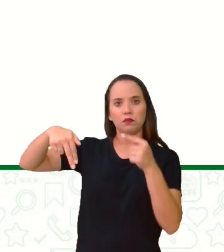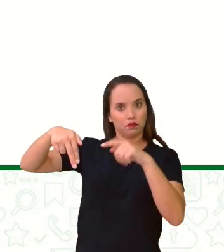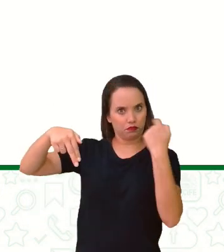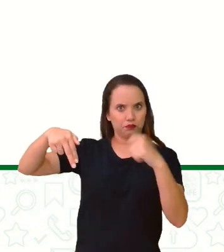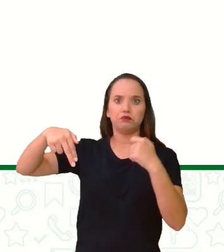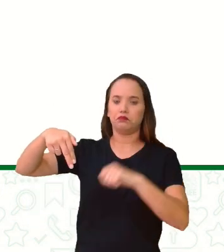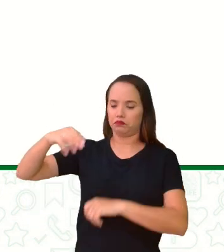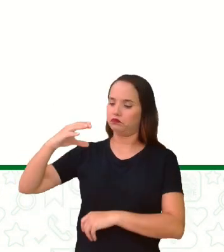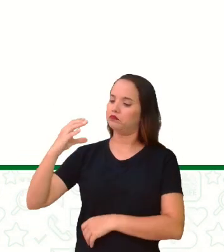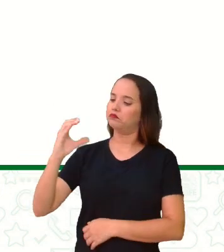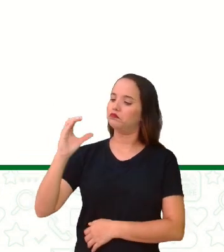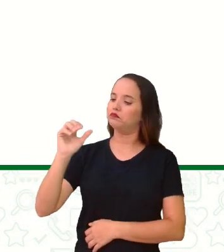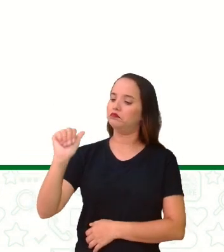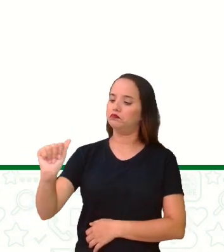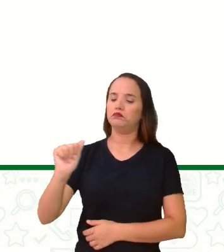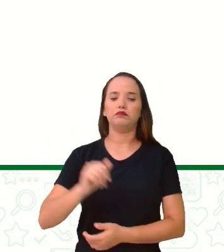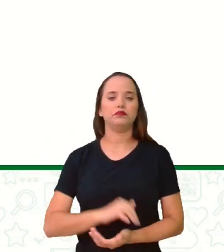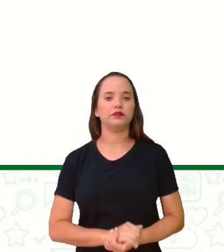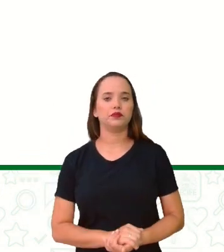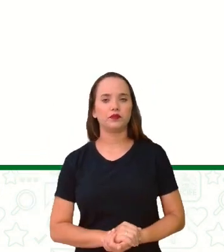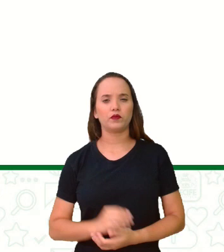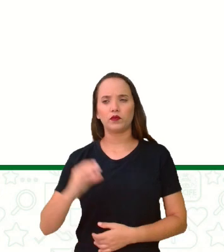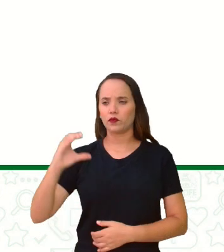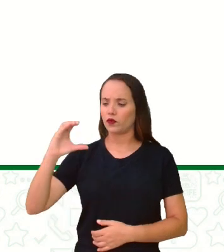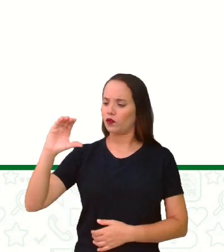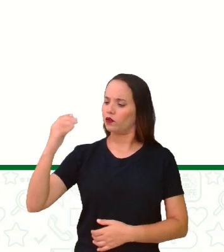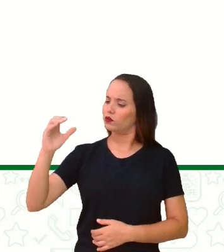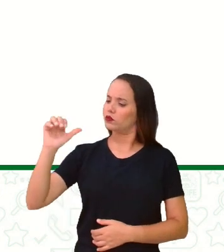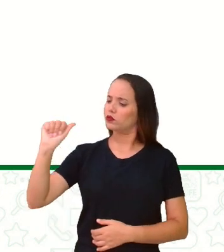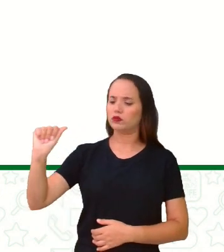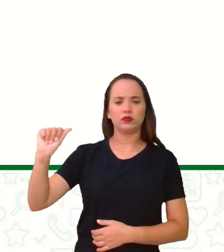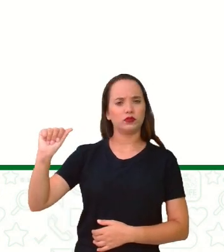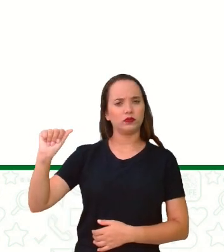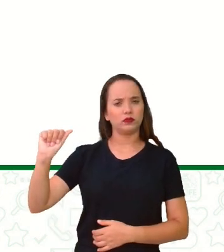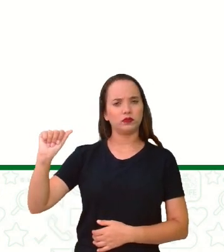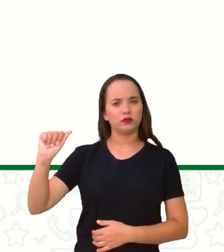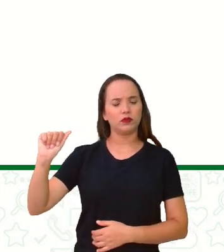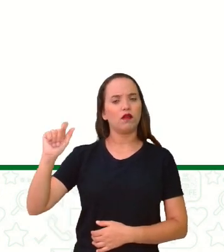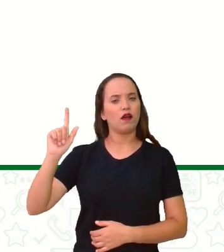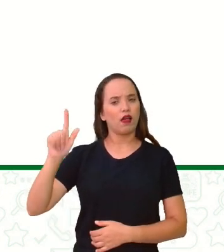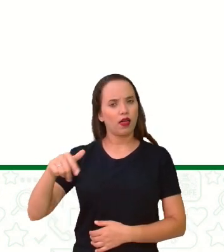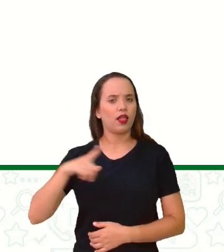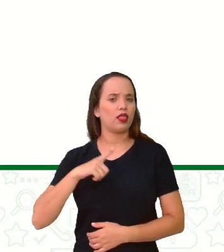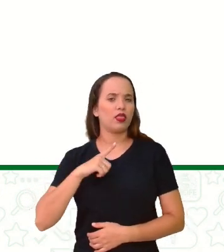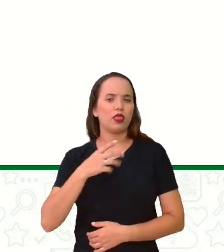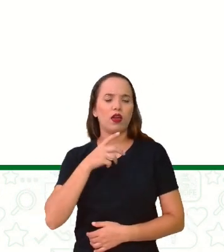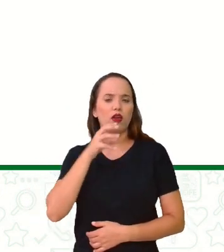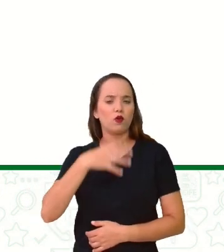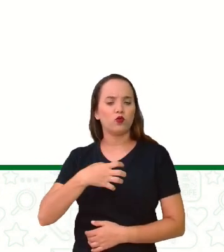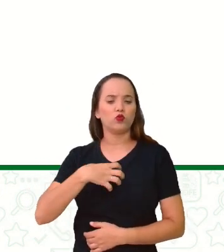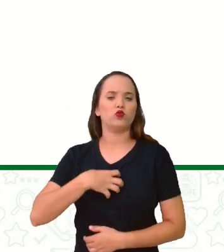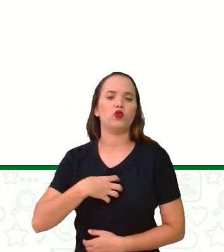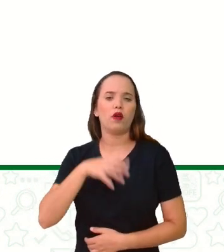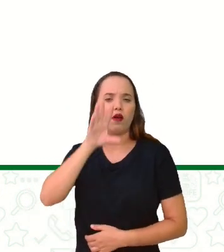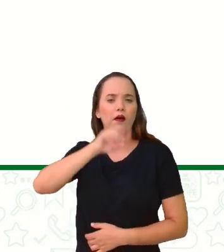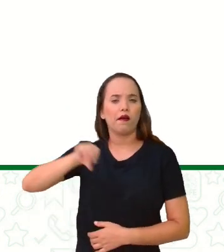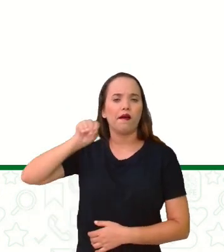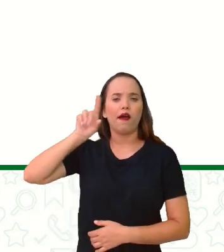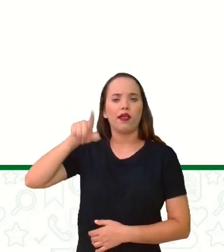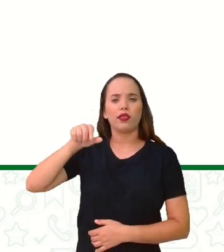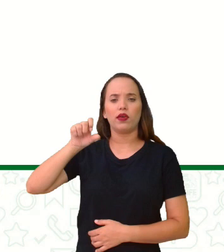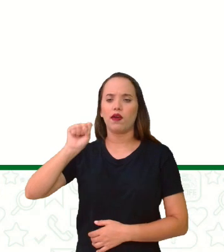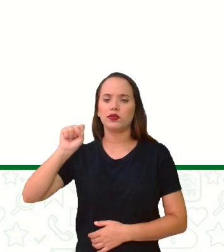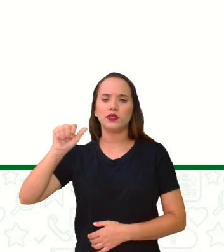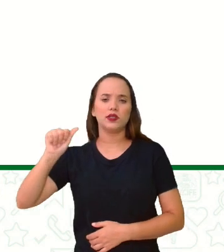Trança. Esse sa, C cedilha A, para escrever trança. Notaram?